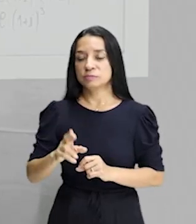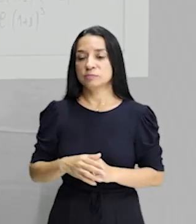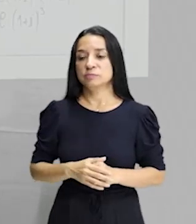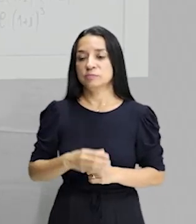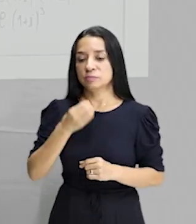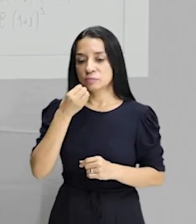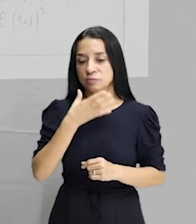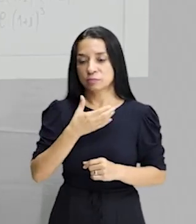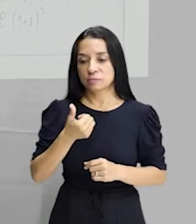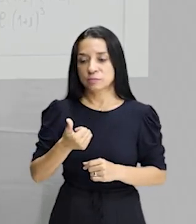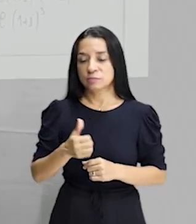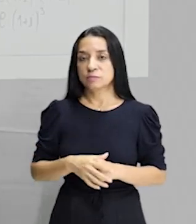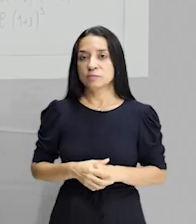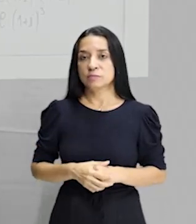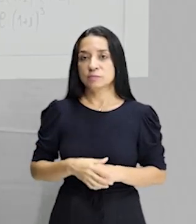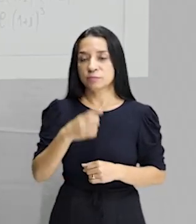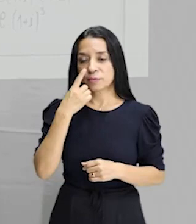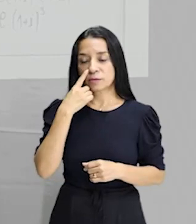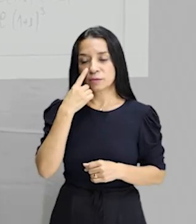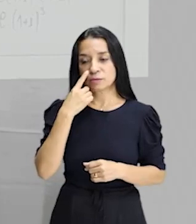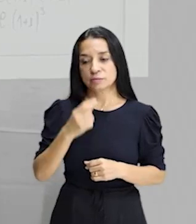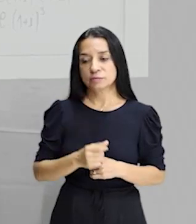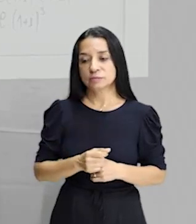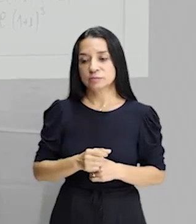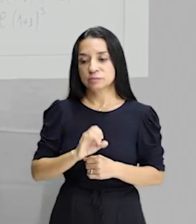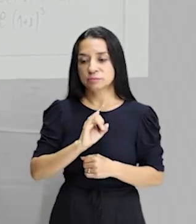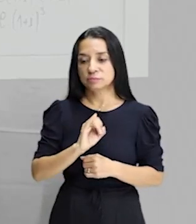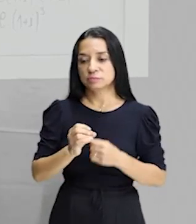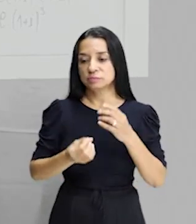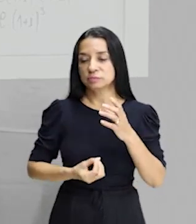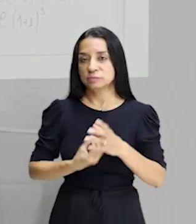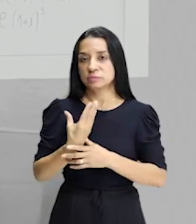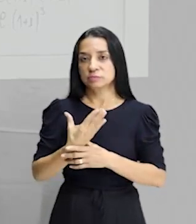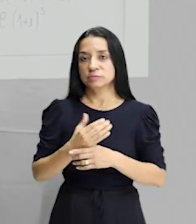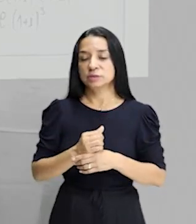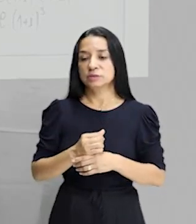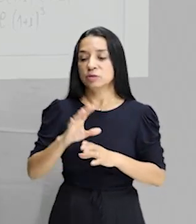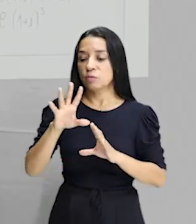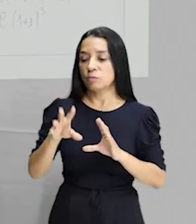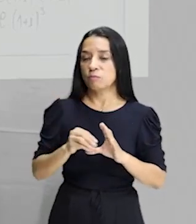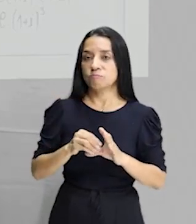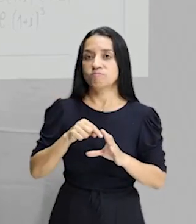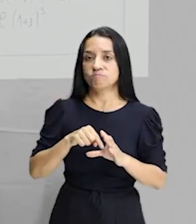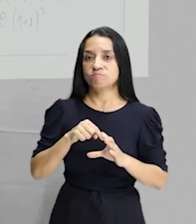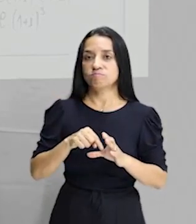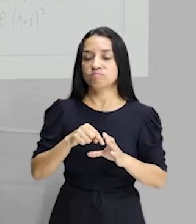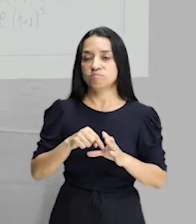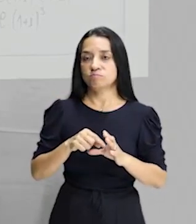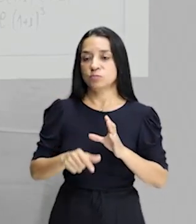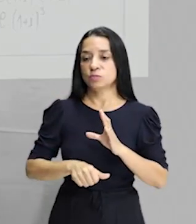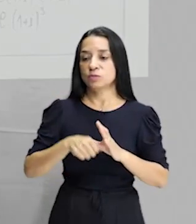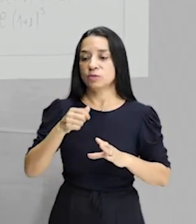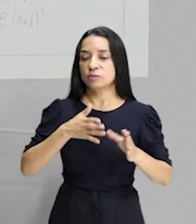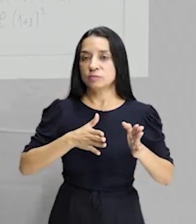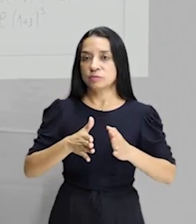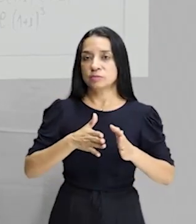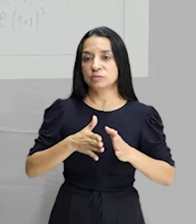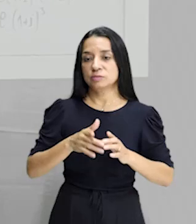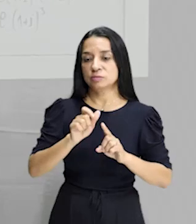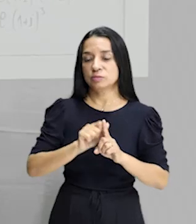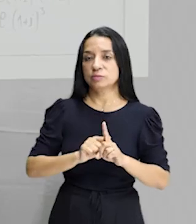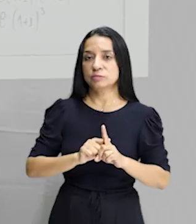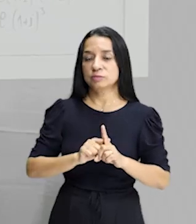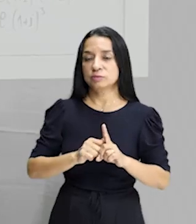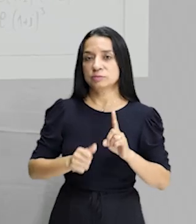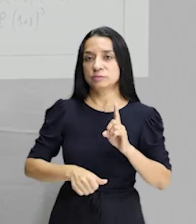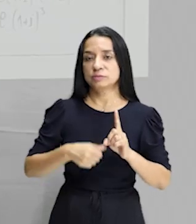beleza Tom Então veja que se criou aqui já um montante no primeiro período enquanto do